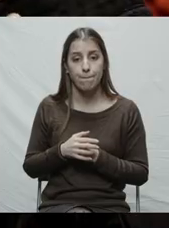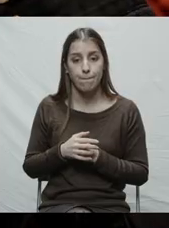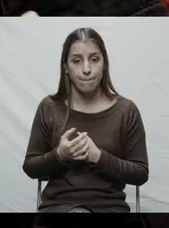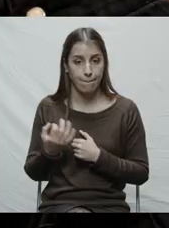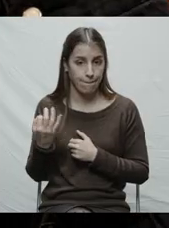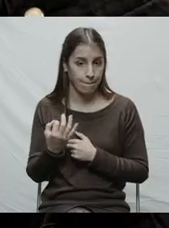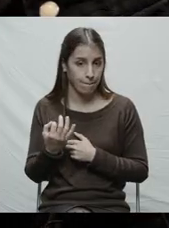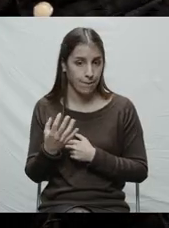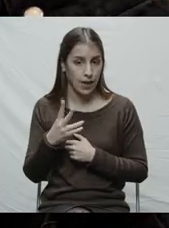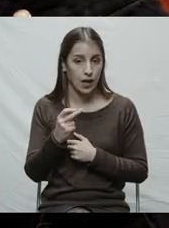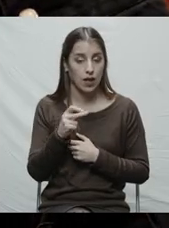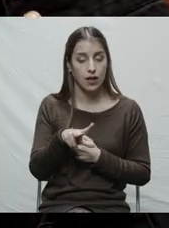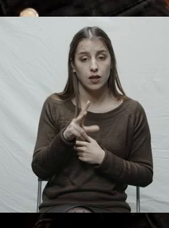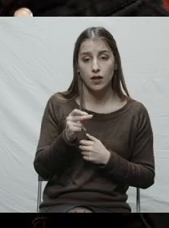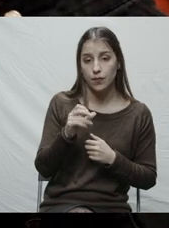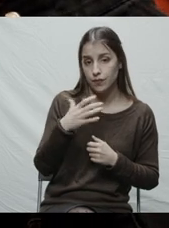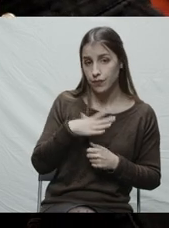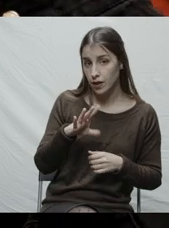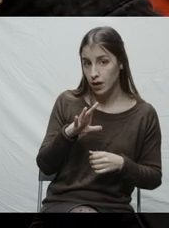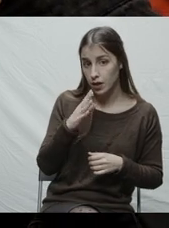tinha uma frustração muito grande, que ela queria ser